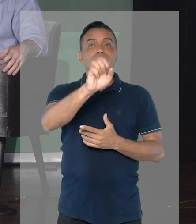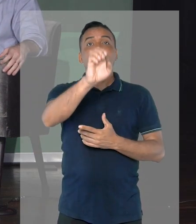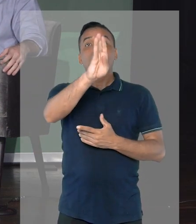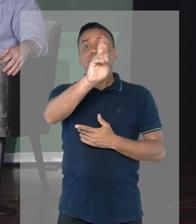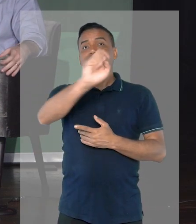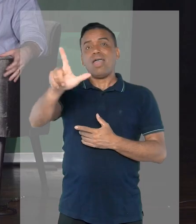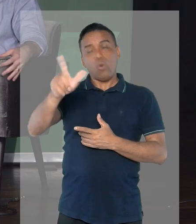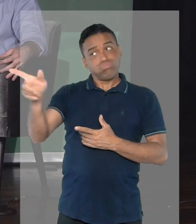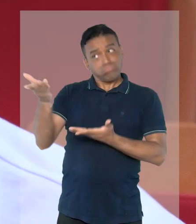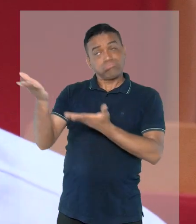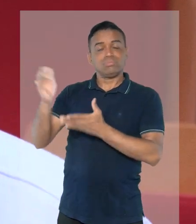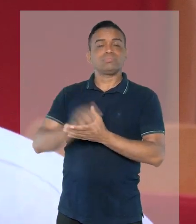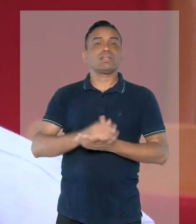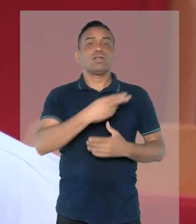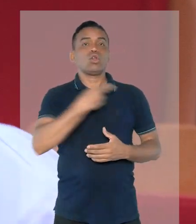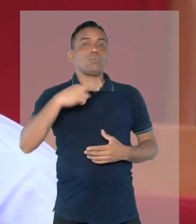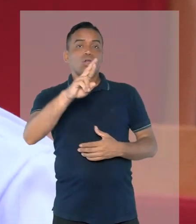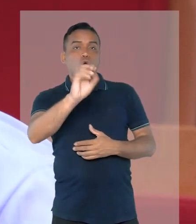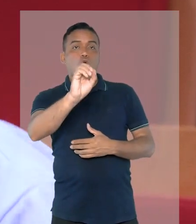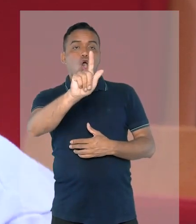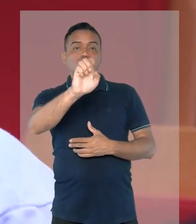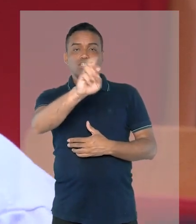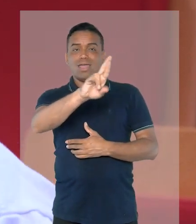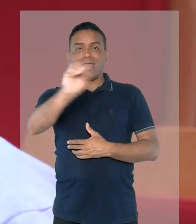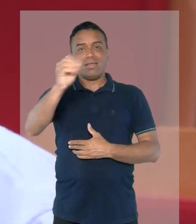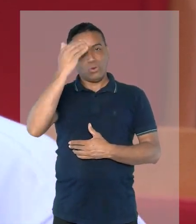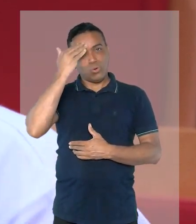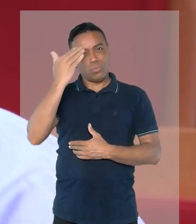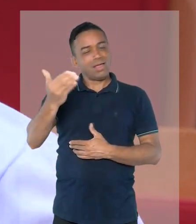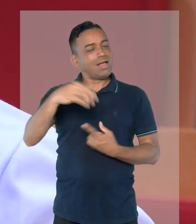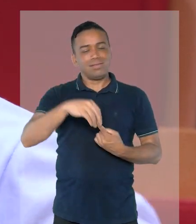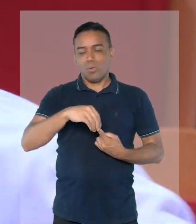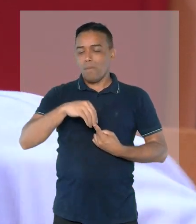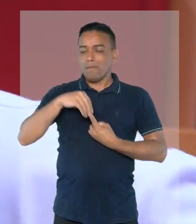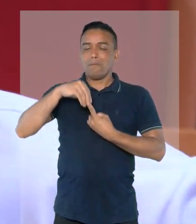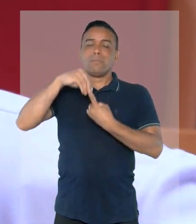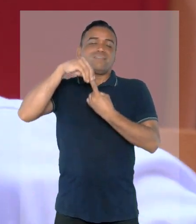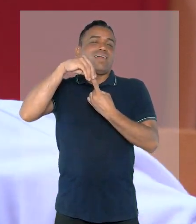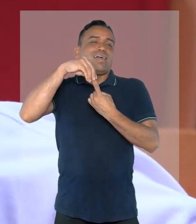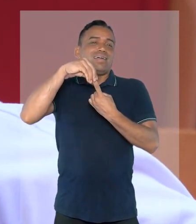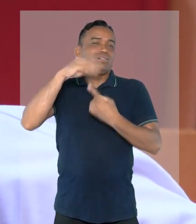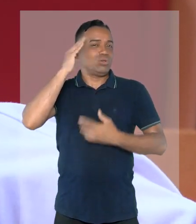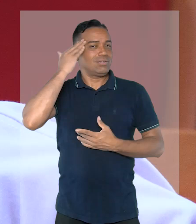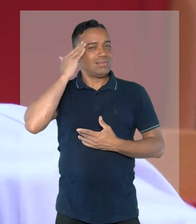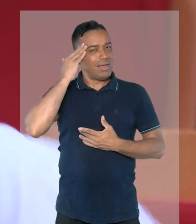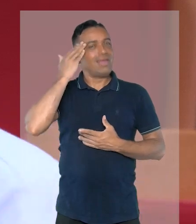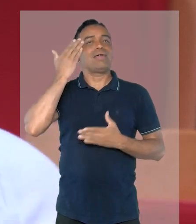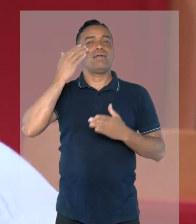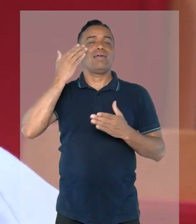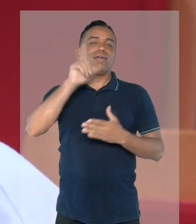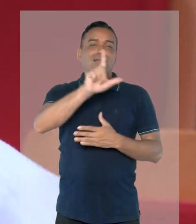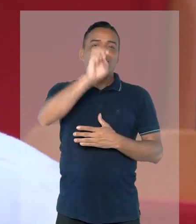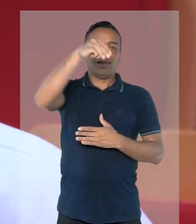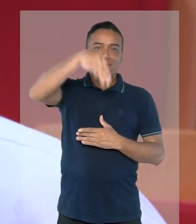se identificar, por favor. Bom, meu nome é Rogério. Obrigado aí, né, o privilégio de entender mais Leminski